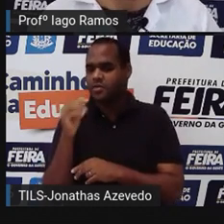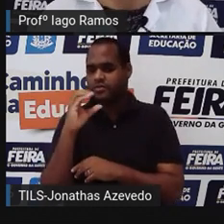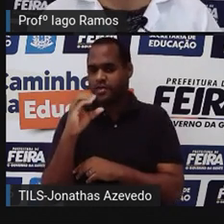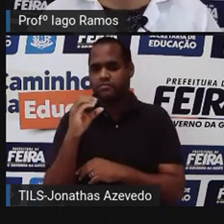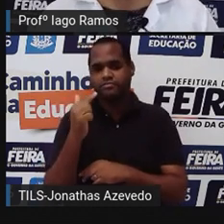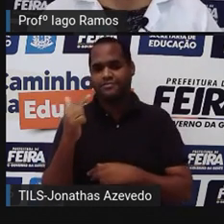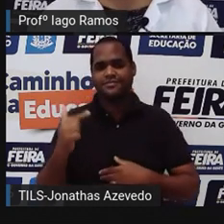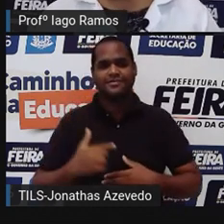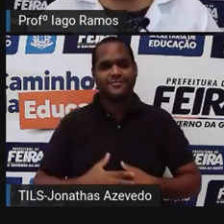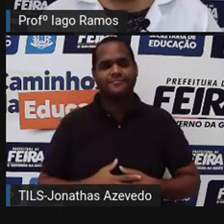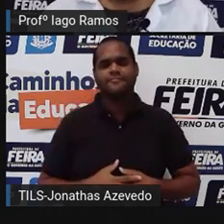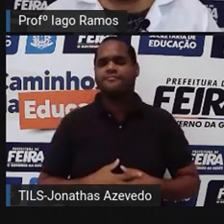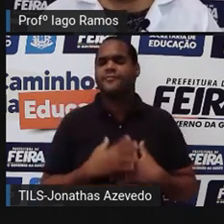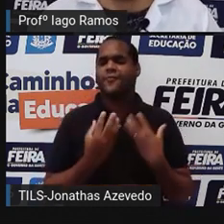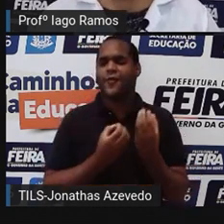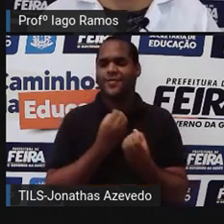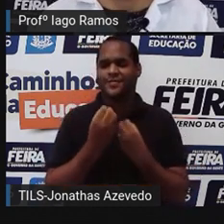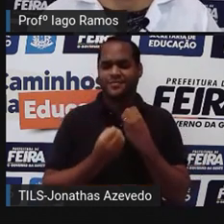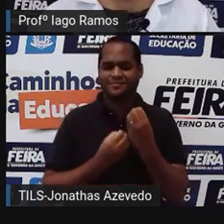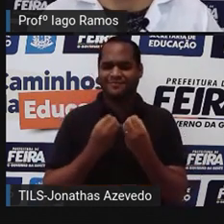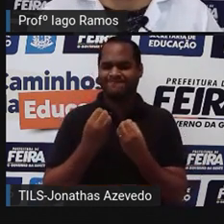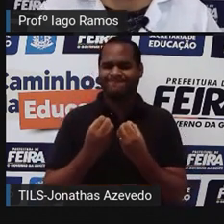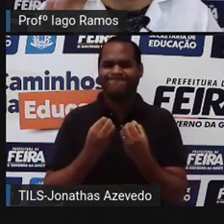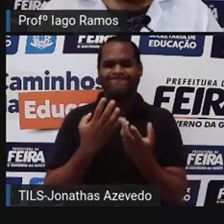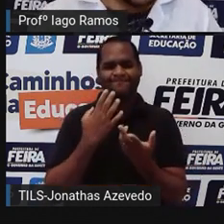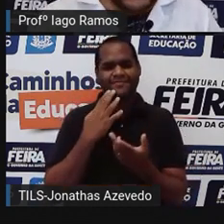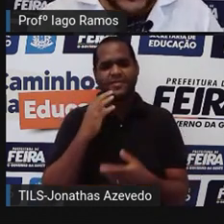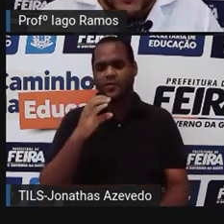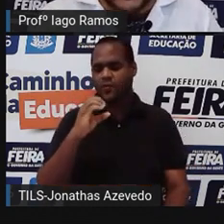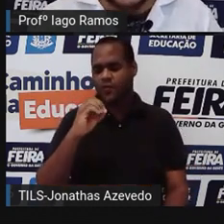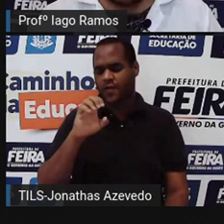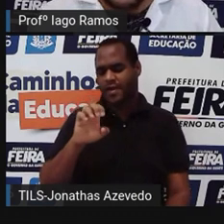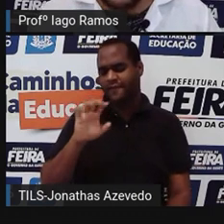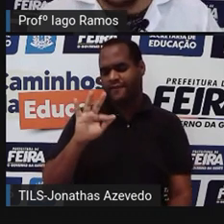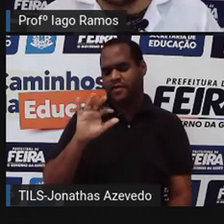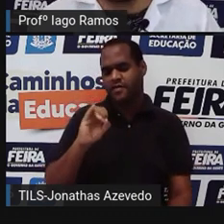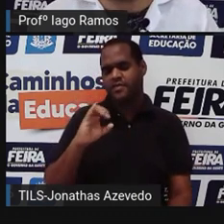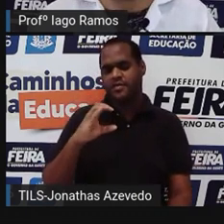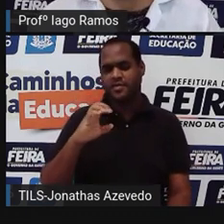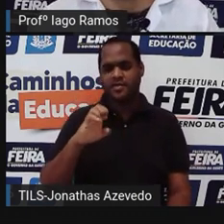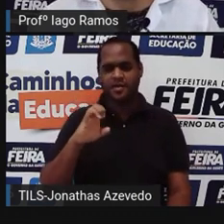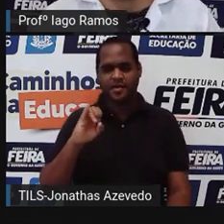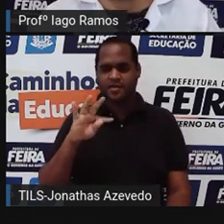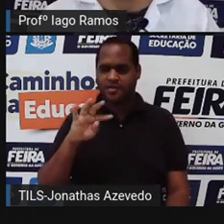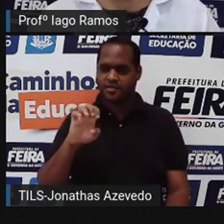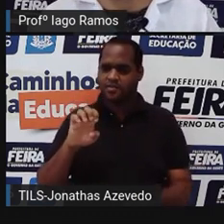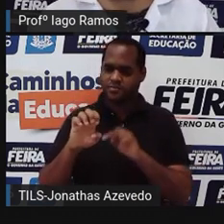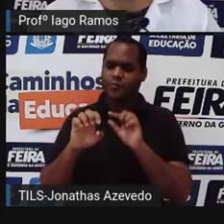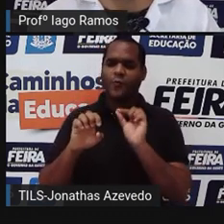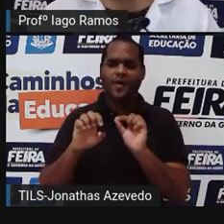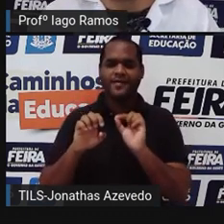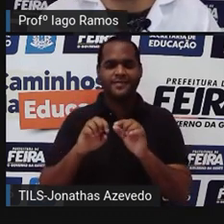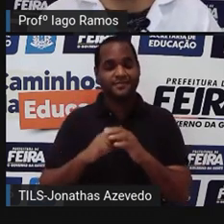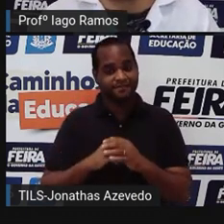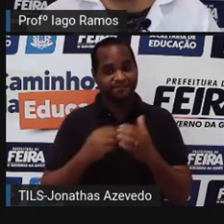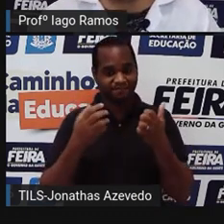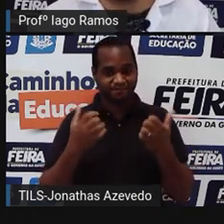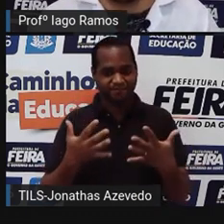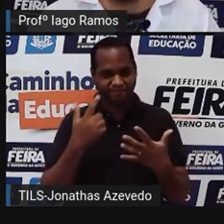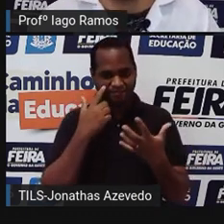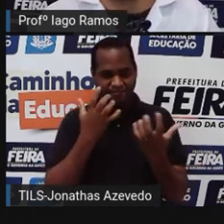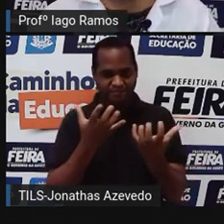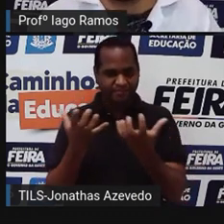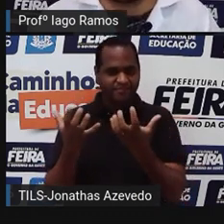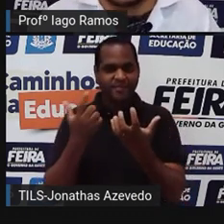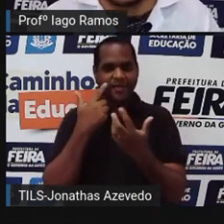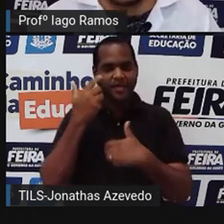bom? Mas o que é isso de coeficiente, professor? Calma que eu ainda também vou relembrar para você disso aqui. Mas o que eu quero te